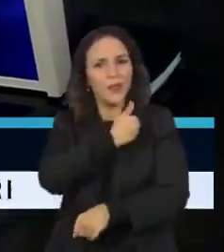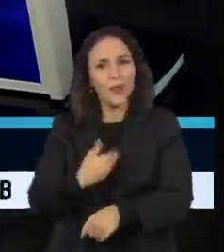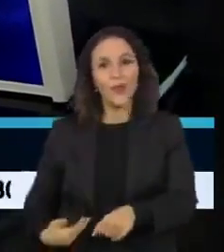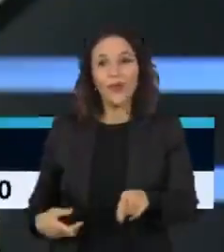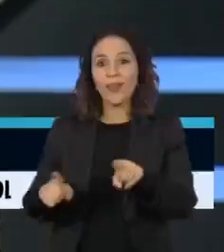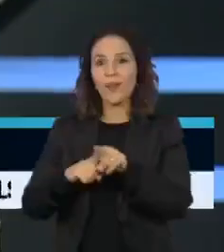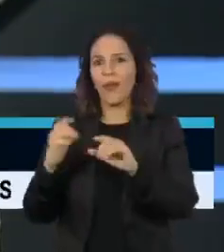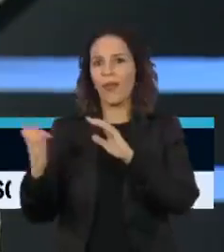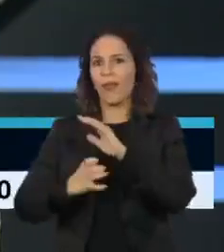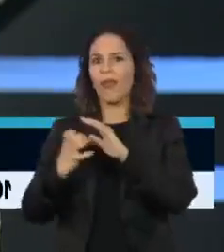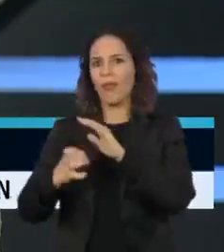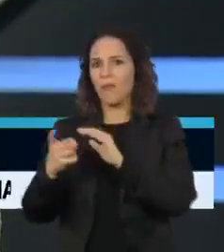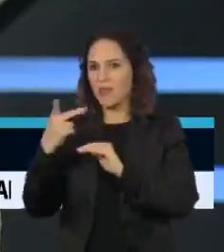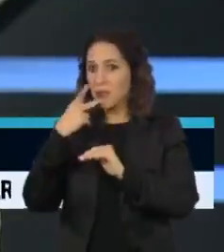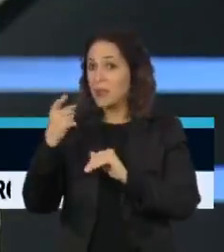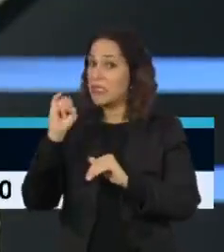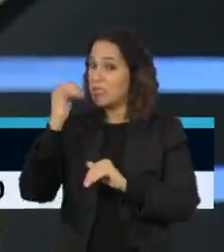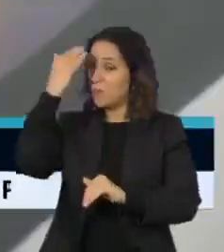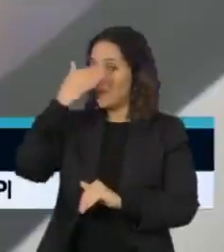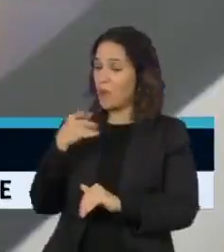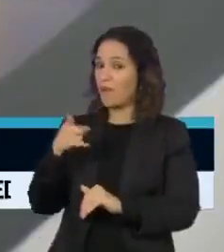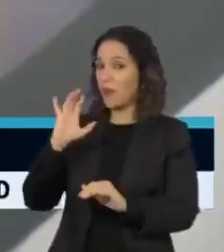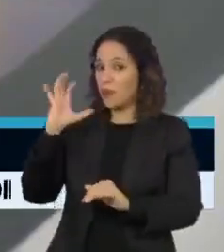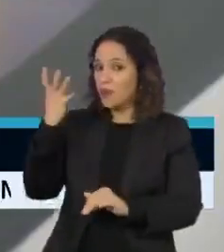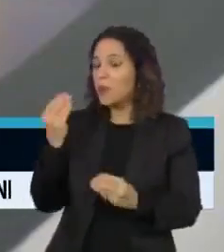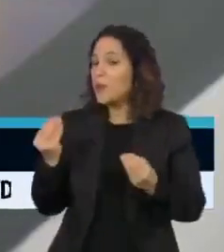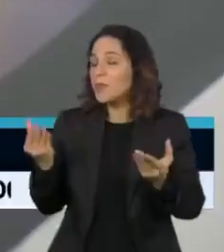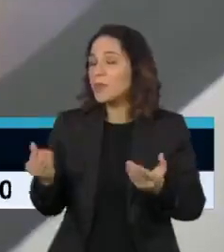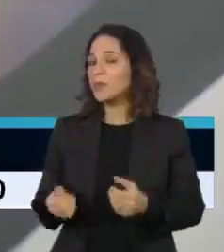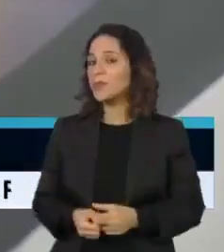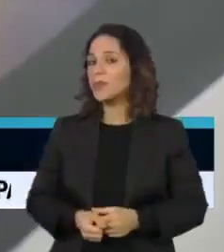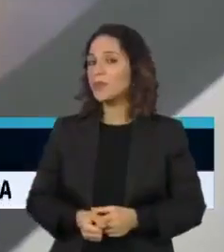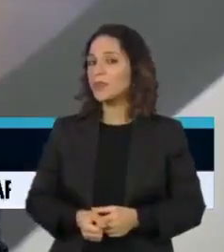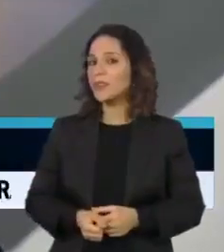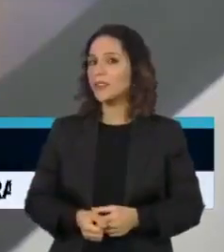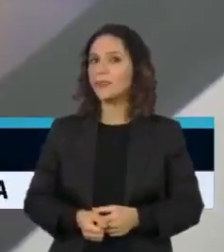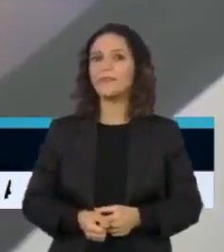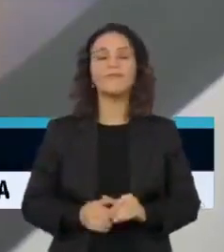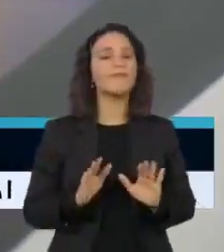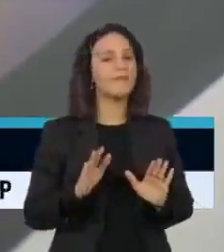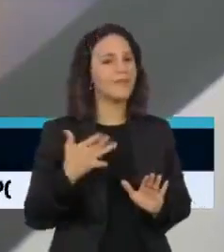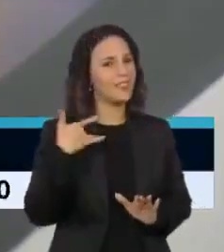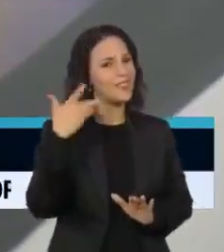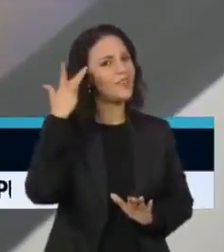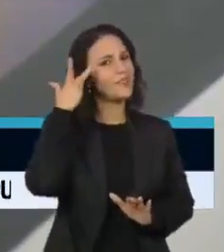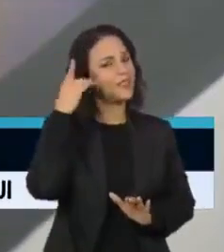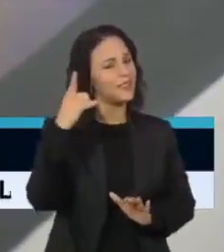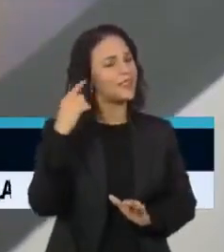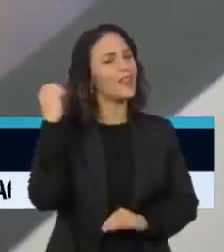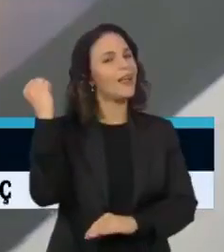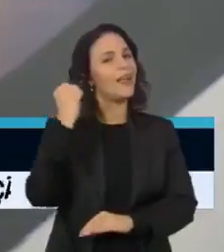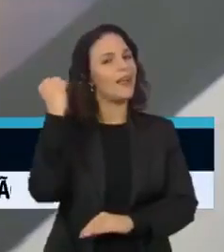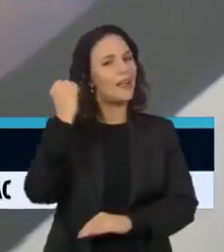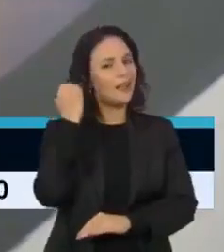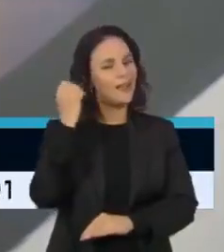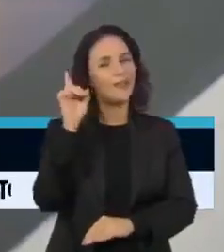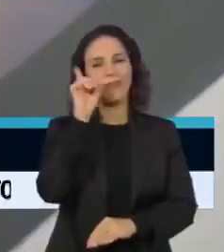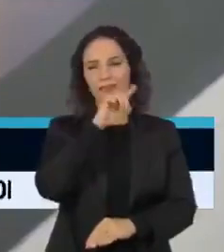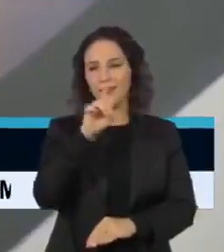empresas se for confirmado que realmente isso tem acontecido eu eu acho que seria um erro grave